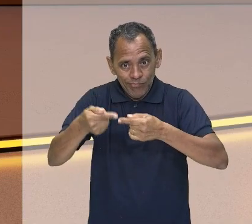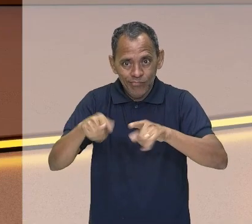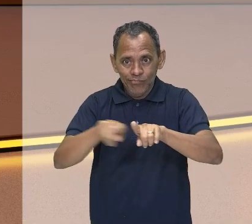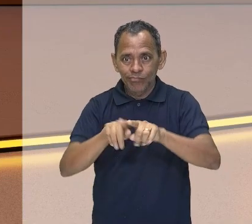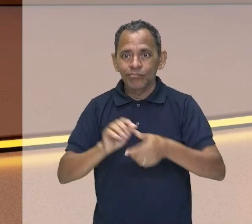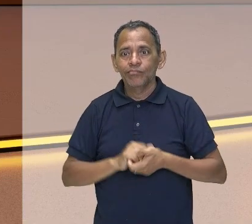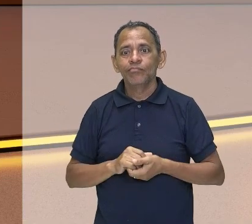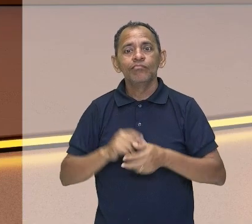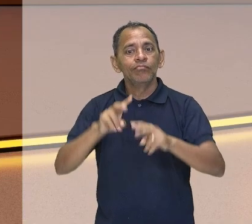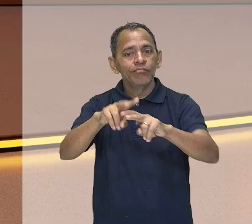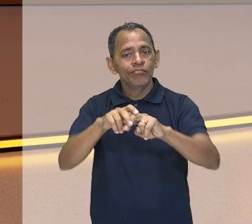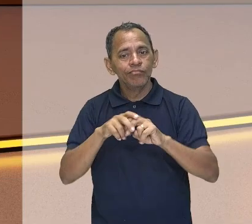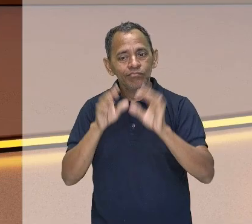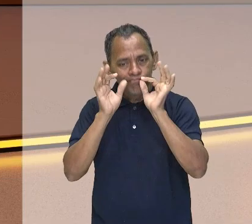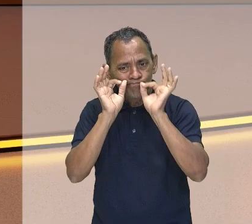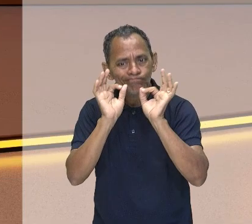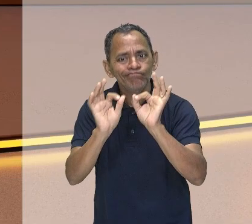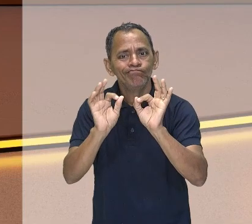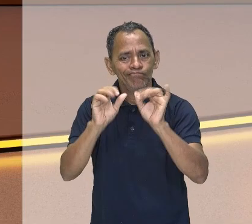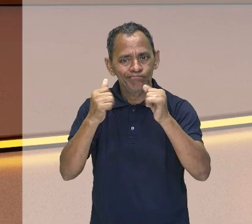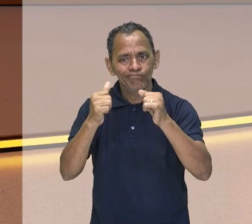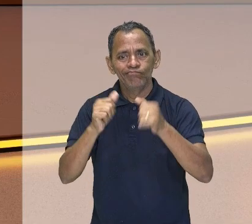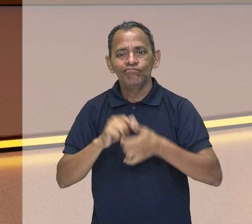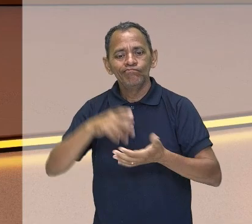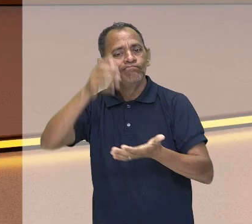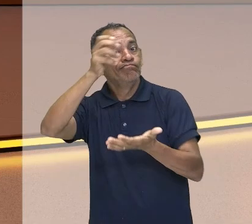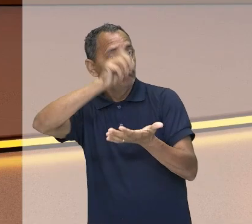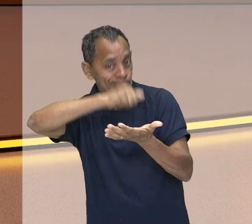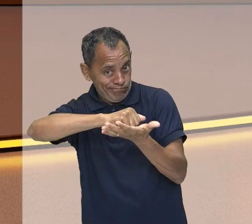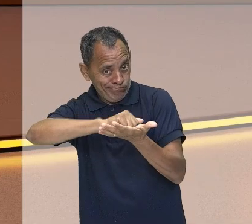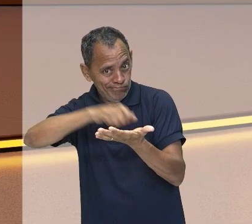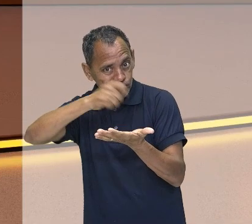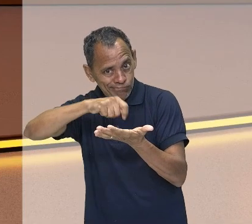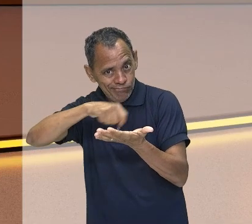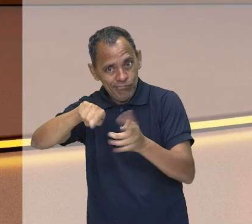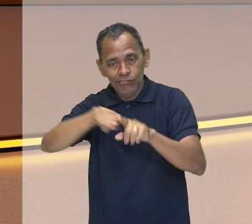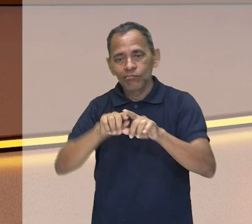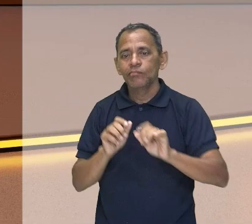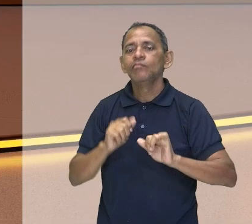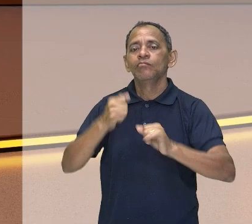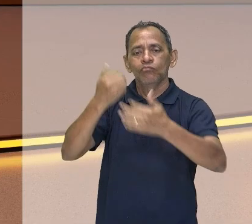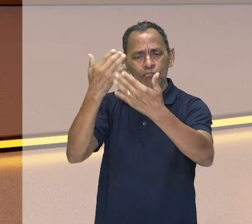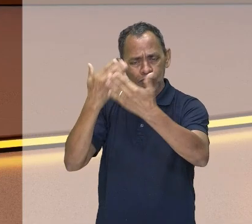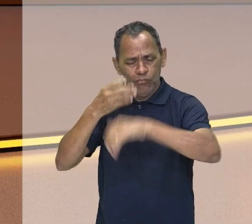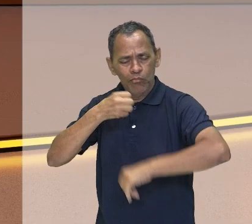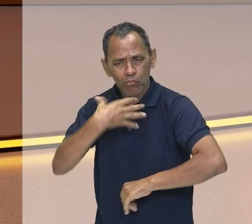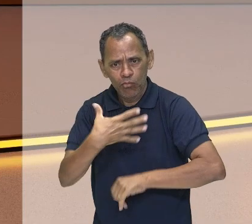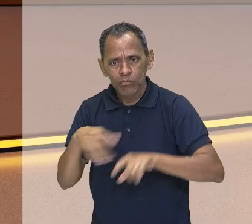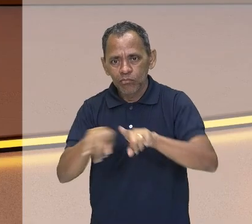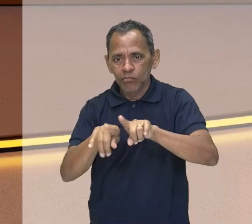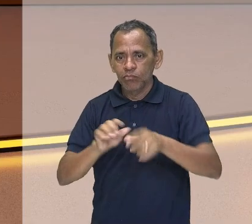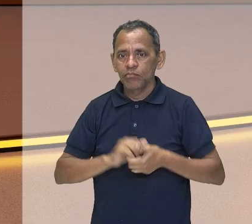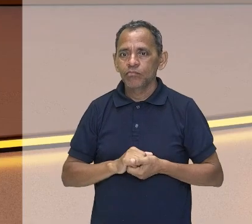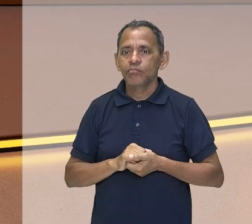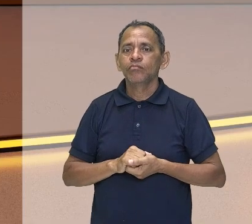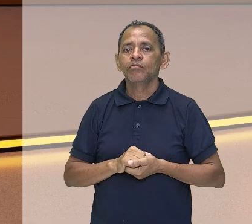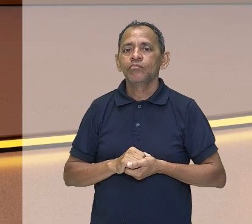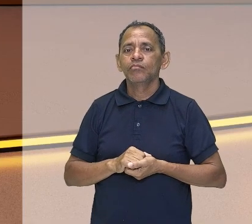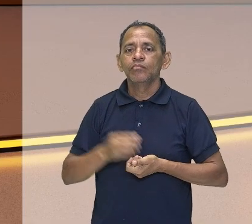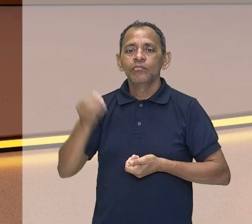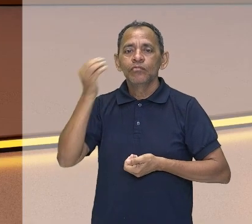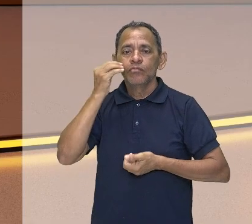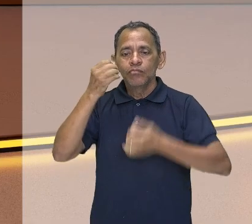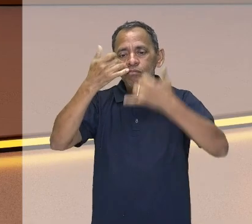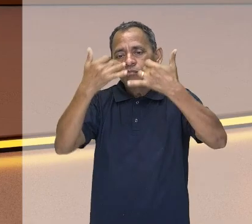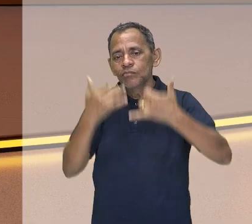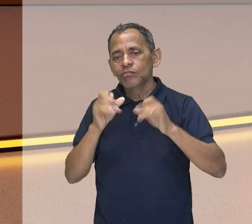fiquem atentos, façam as anotações de vocês para que vocês possam fazer uma prova exitosa. Feito esse esclarecimento, eu começo com